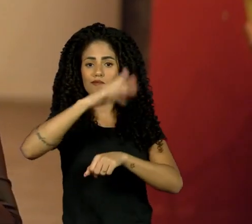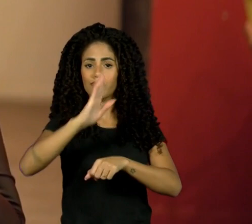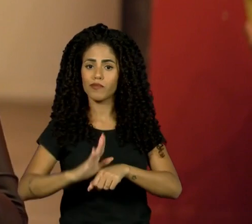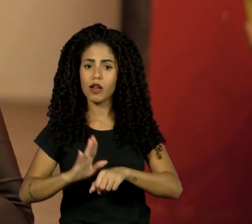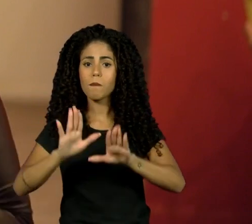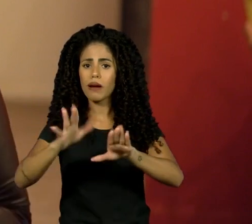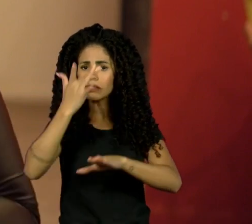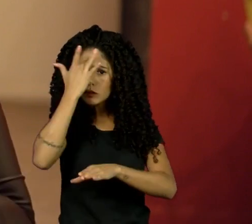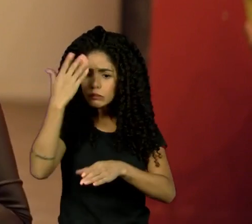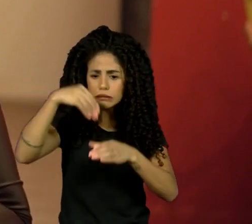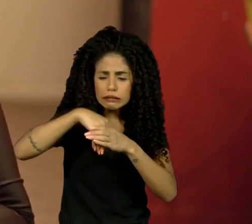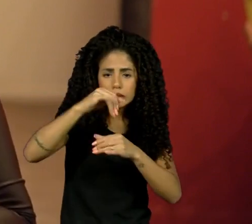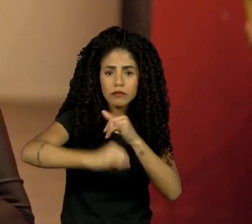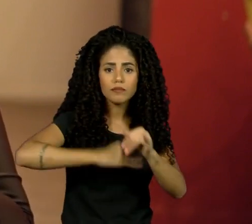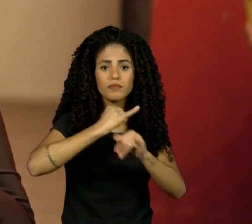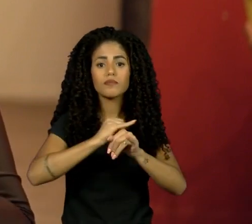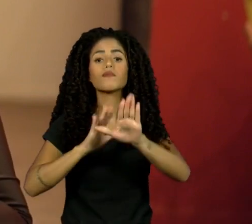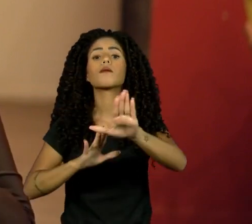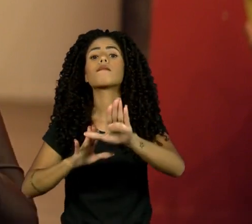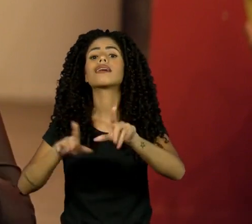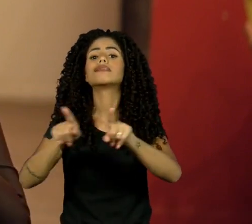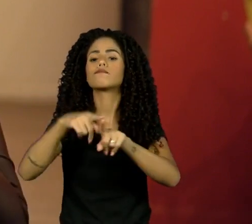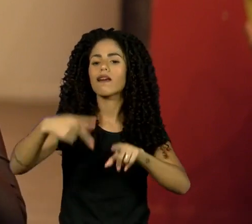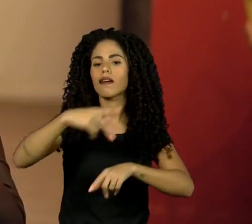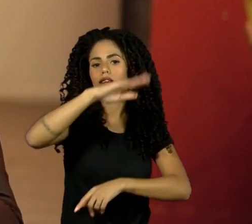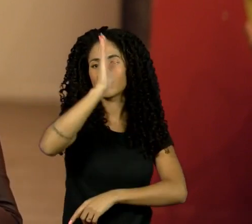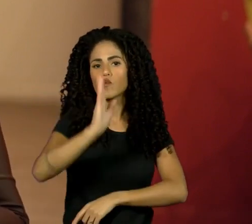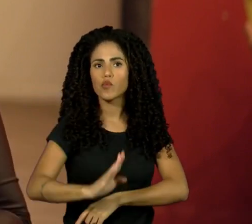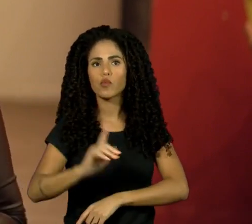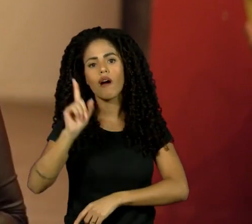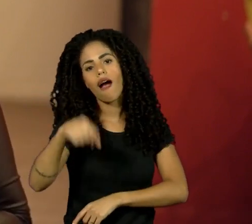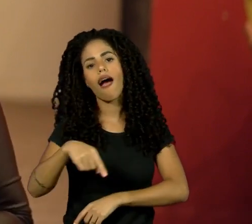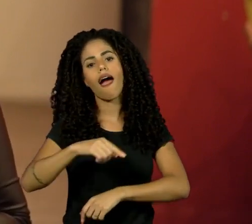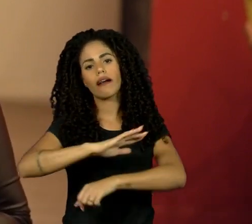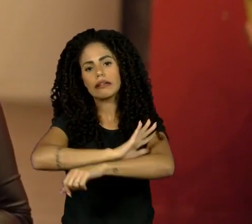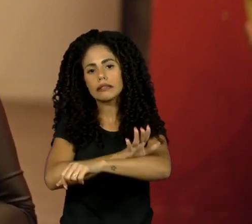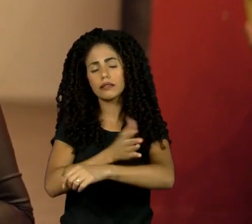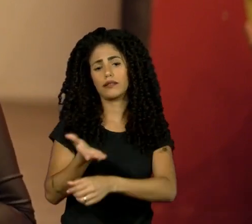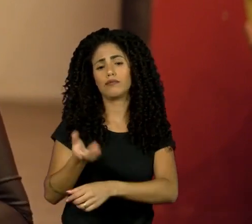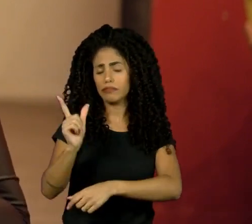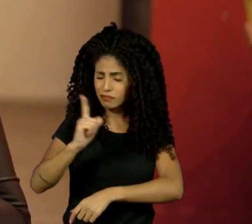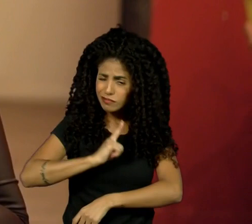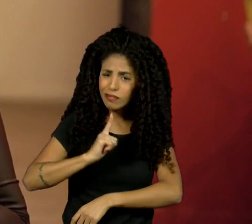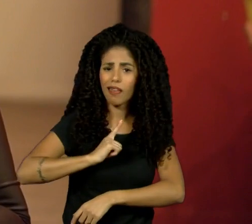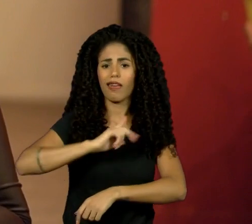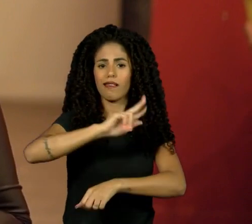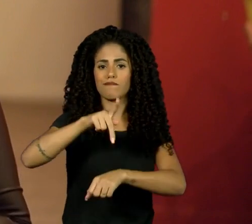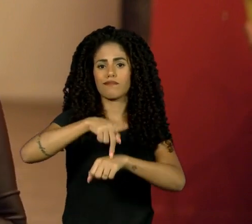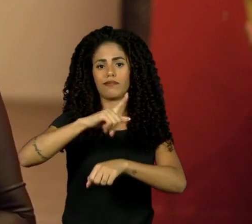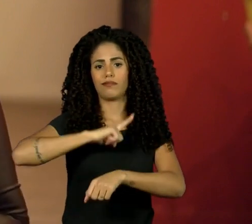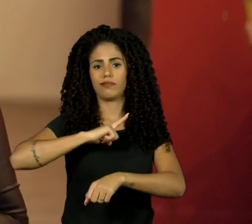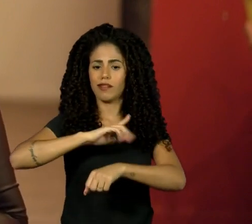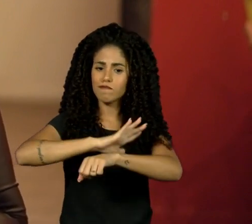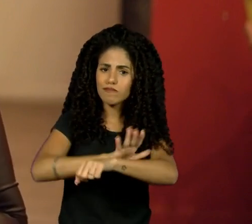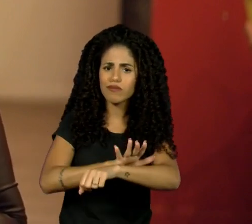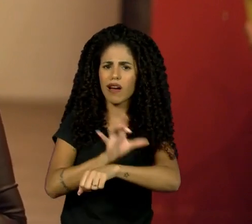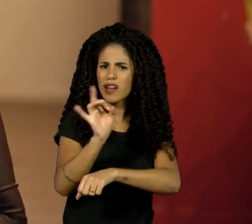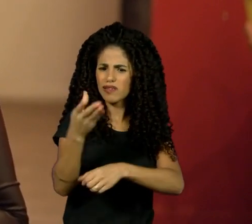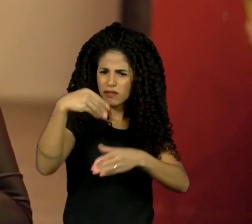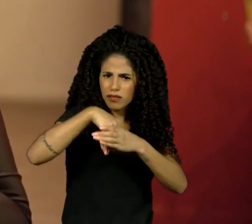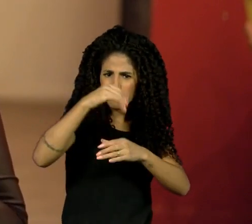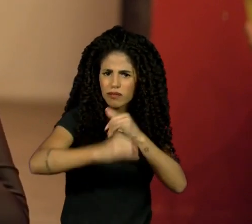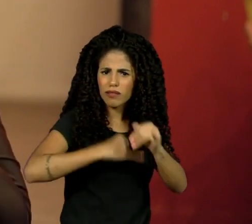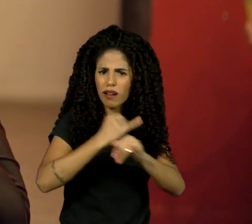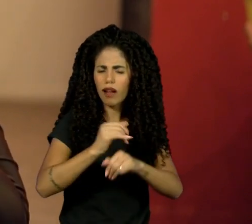dos haters nas redes sociais, mas a gente esquece que o Brasil é um dos piores países do mundo para ser uma pessoa preta. Então esses ataques não acontecem apenas nas redes